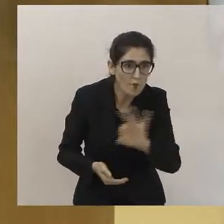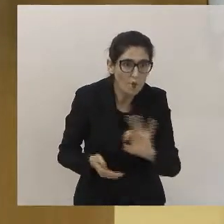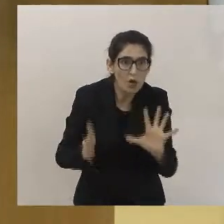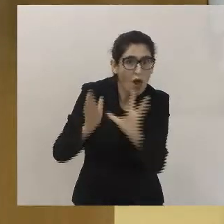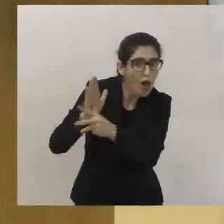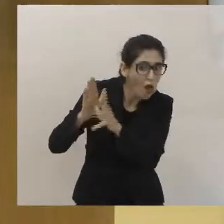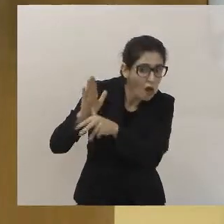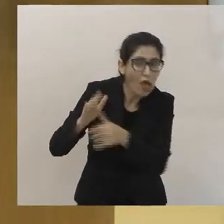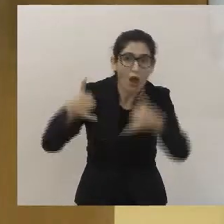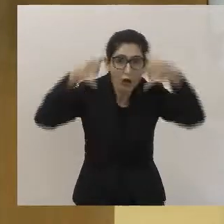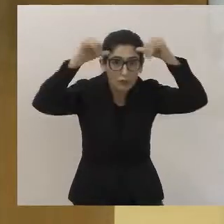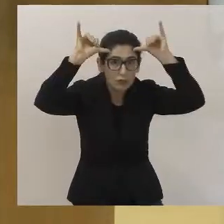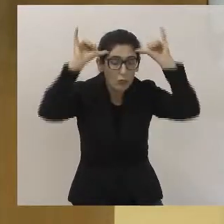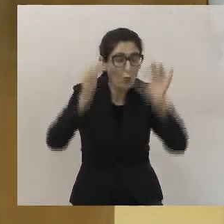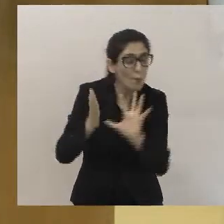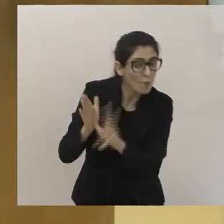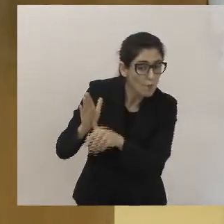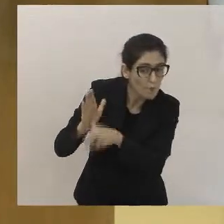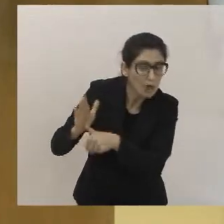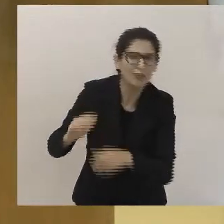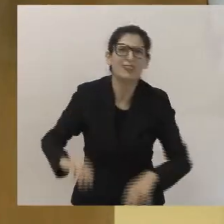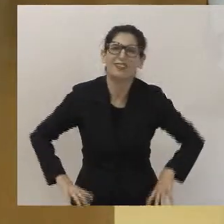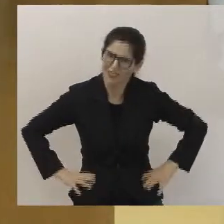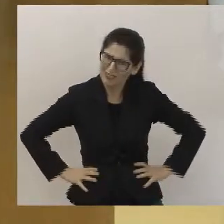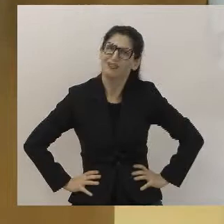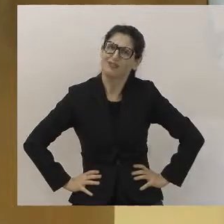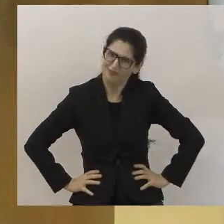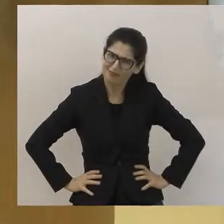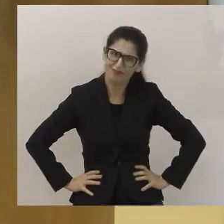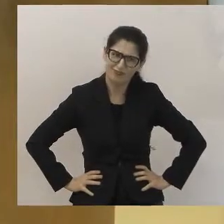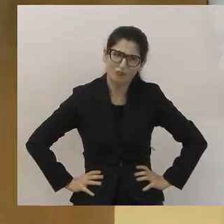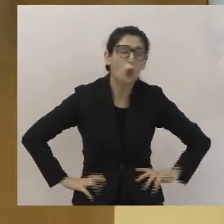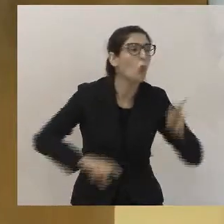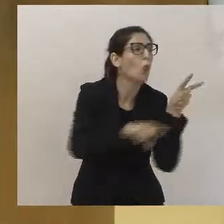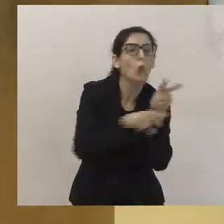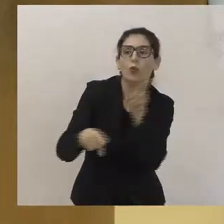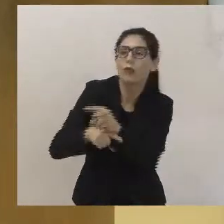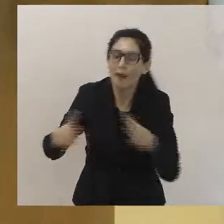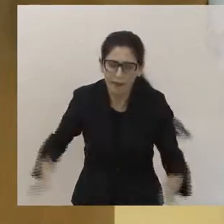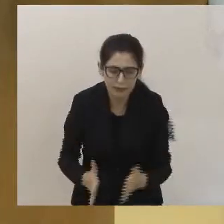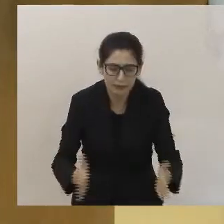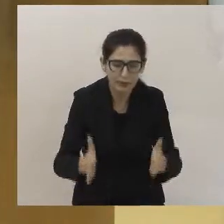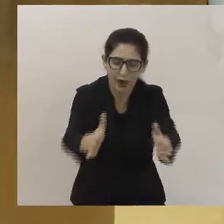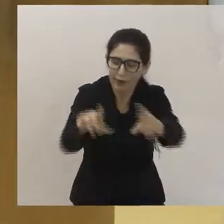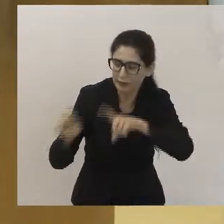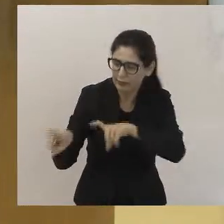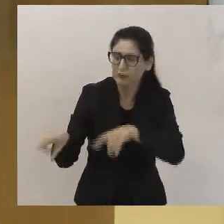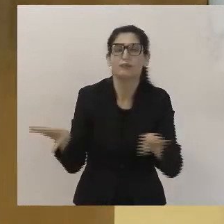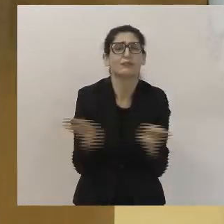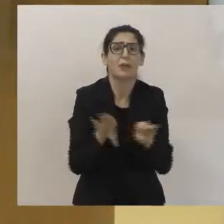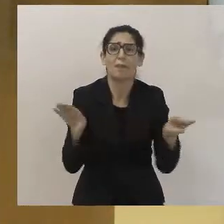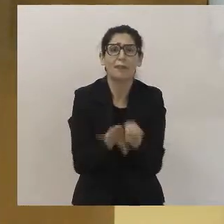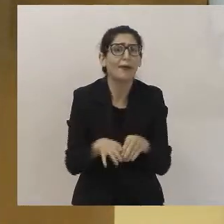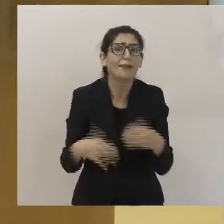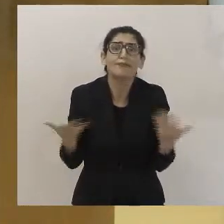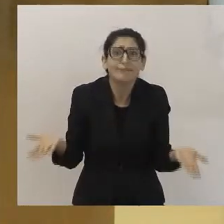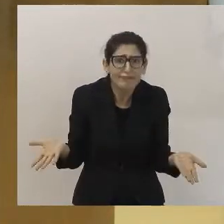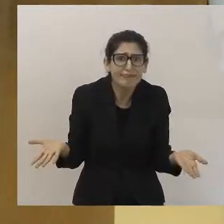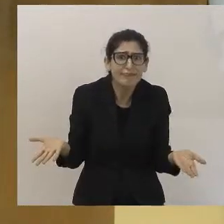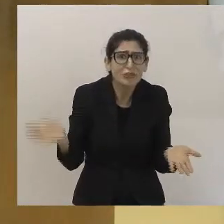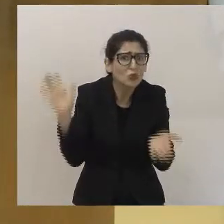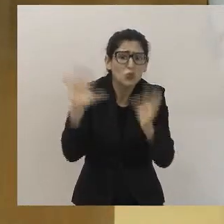cadê o planejamento cadê o planejamento de manutenção nas estradas rurais tudo isso é o orçamento gente